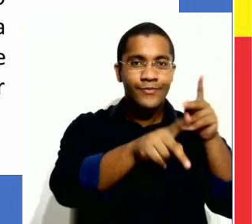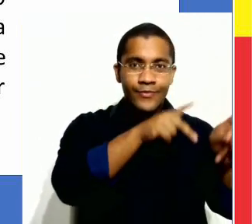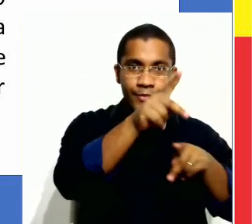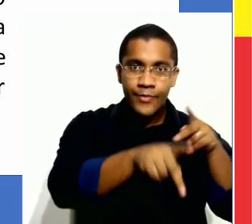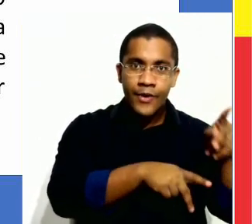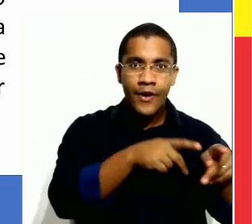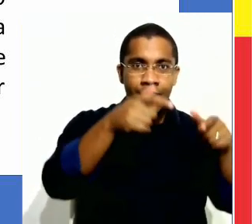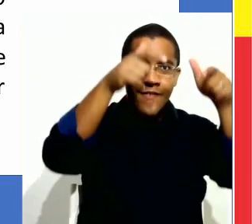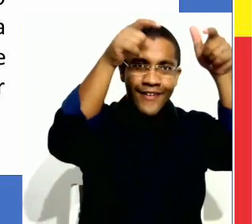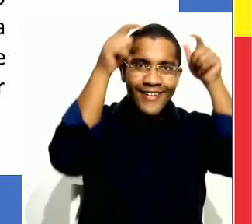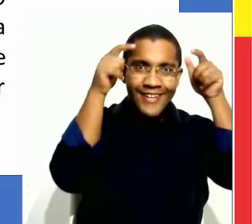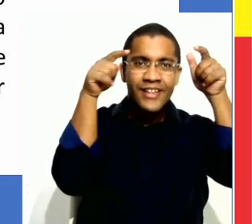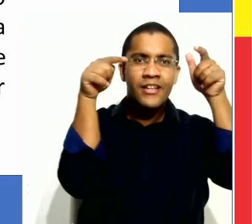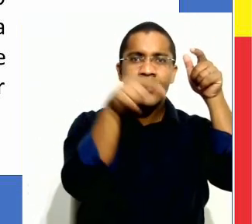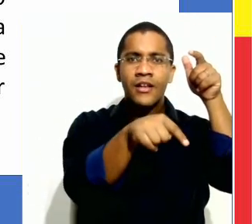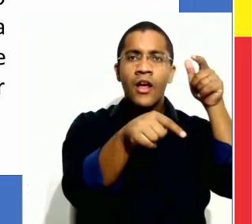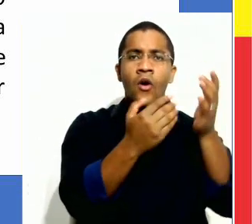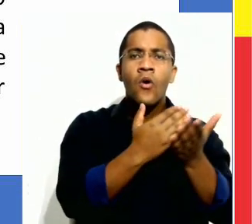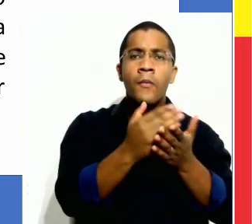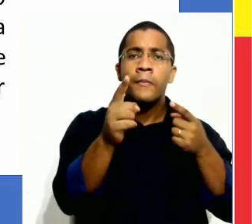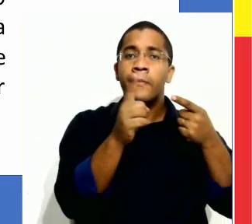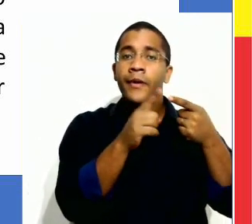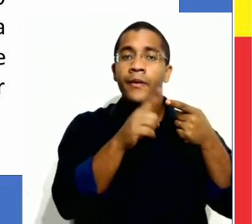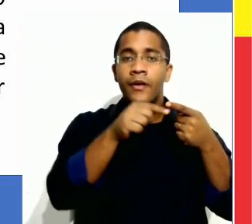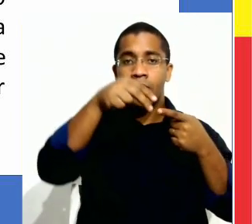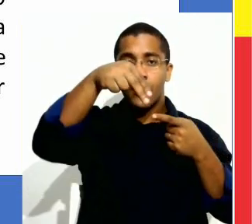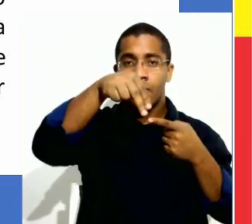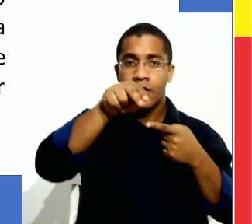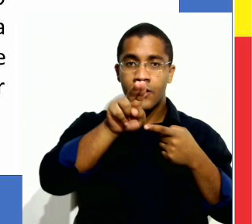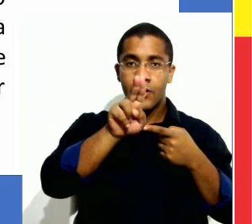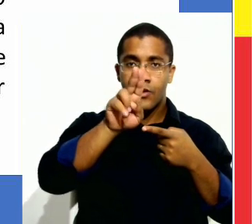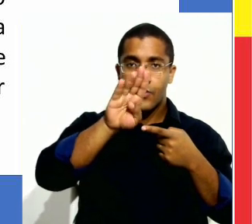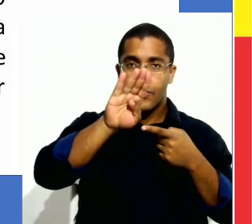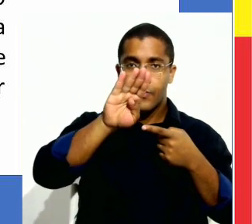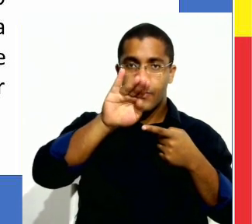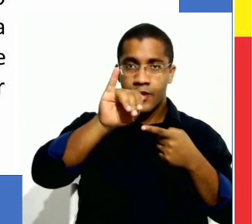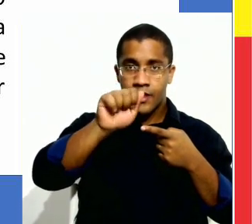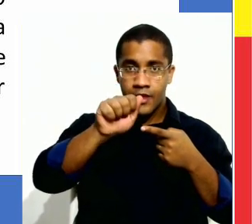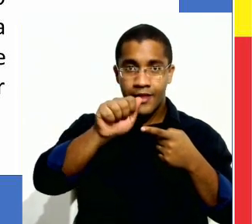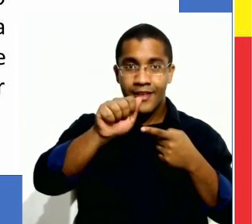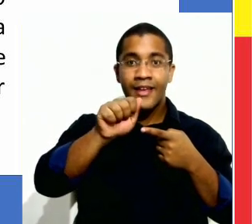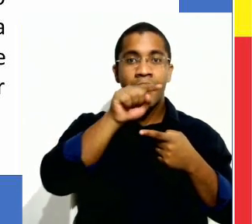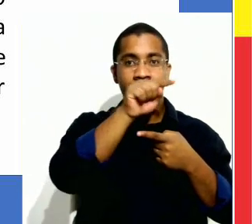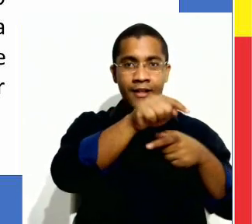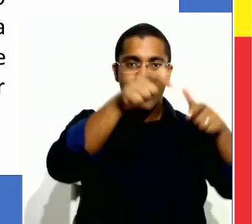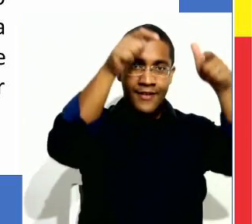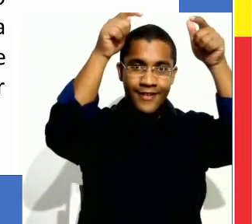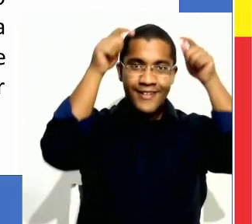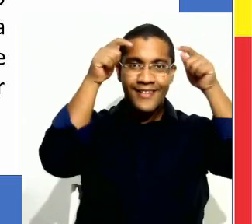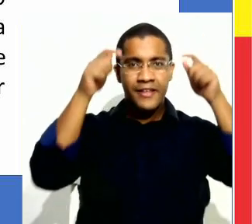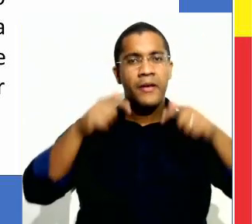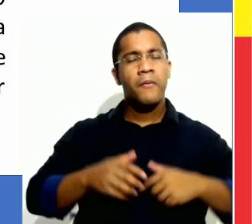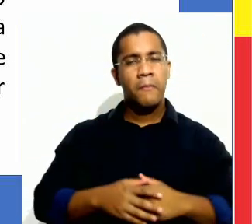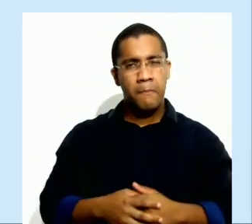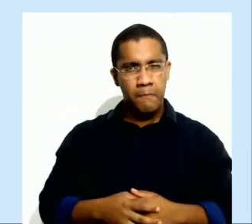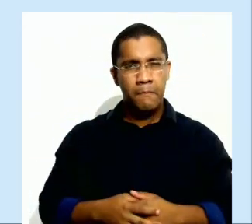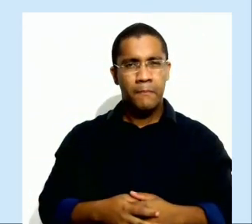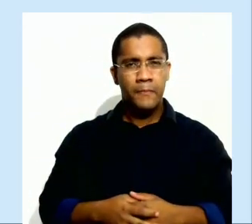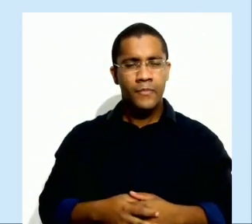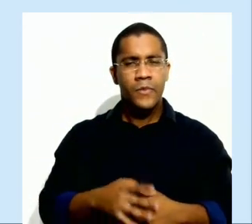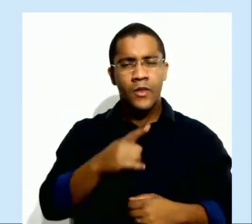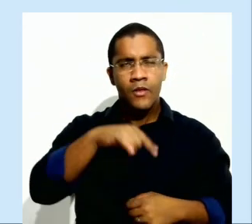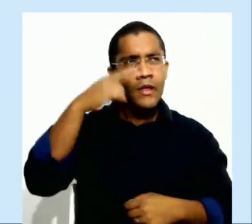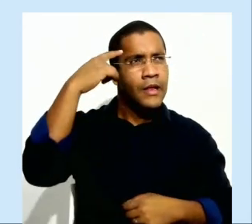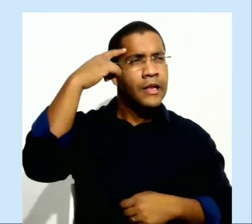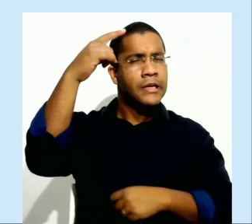outros reinos, começando pelo reino Núbia. A Núbia e o reino de Cush.